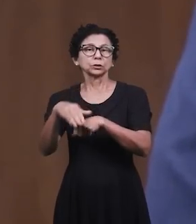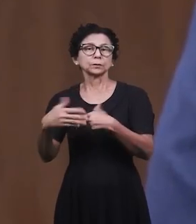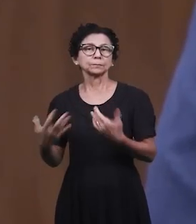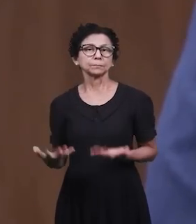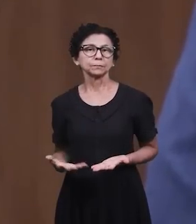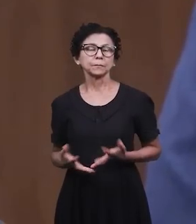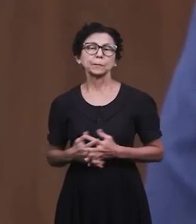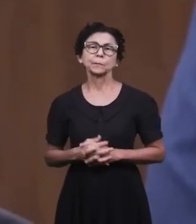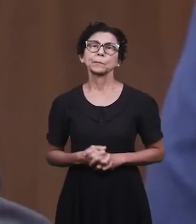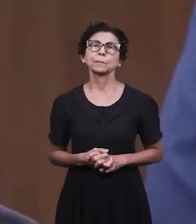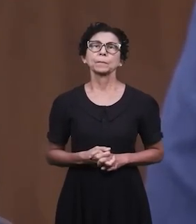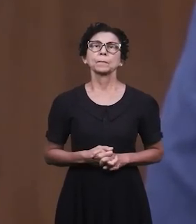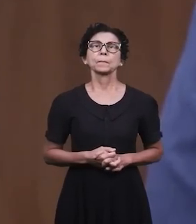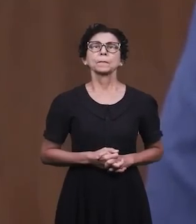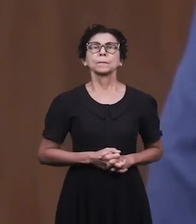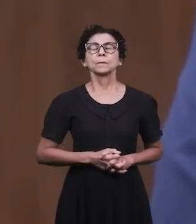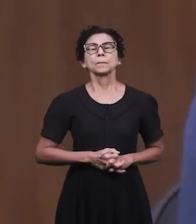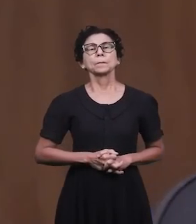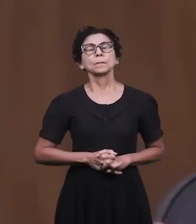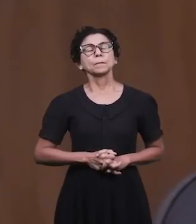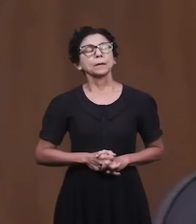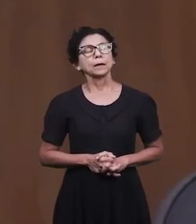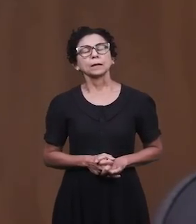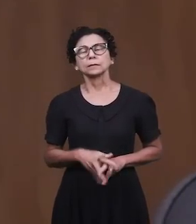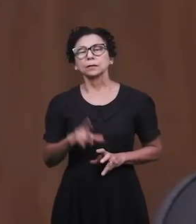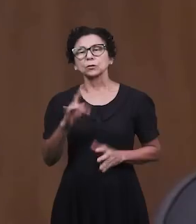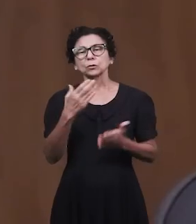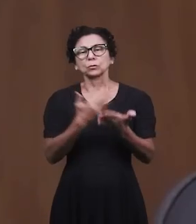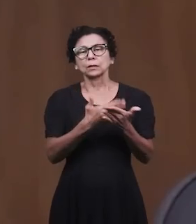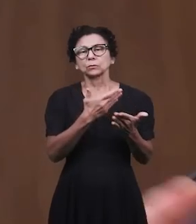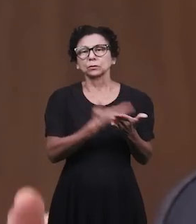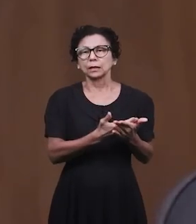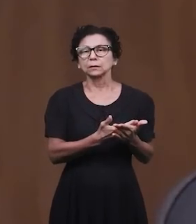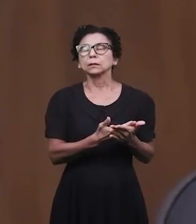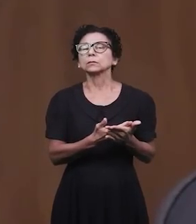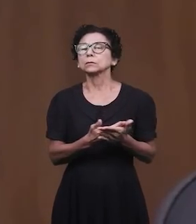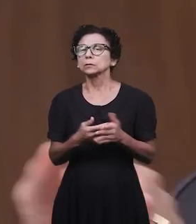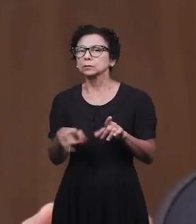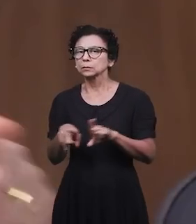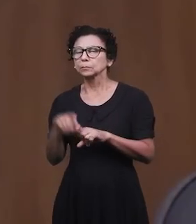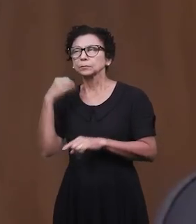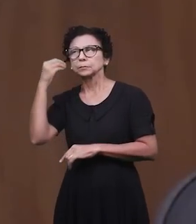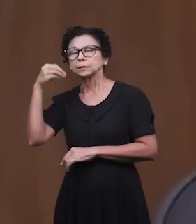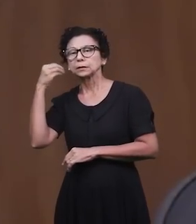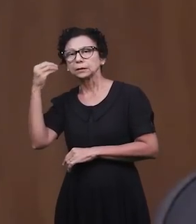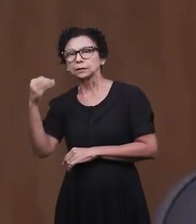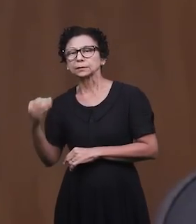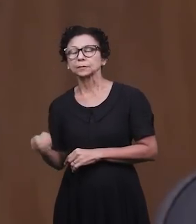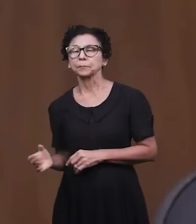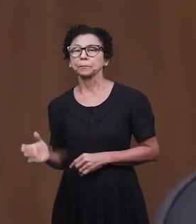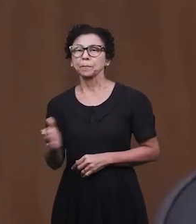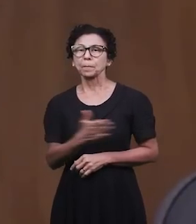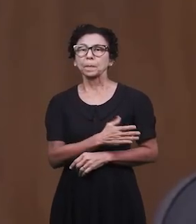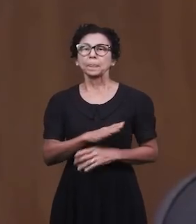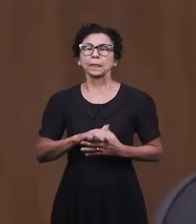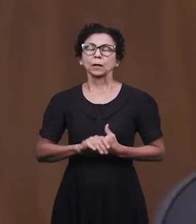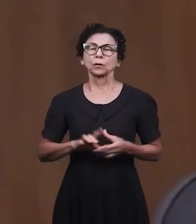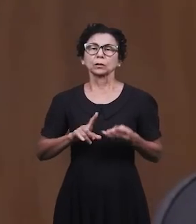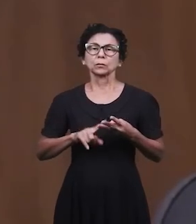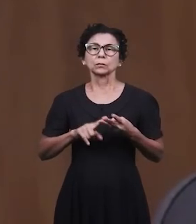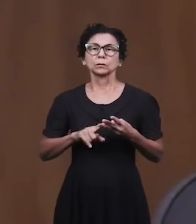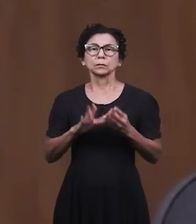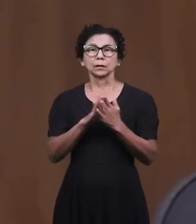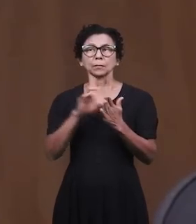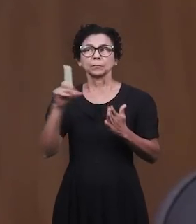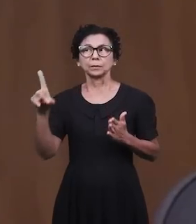muito mais do que você estudou, é aquilo que você viveu, que você aprendeu, transmissão. Já quando se fala da mensagem da palavra, Paulo, quando escreve